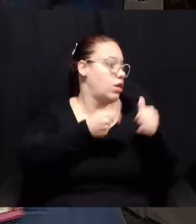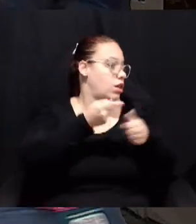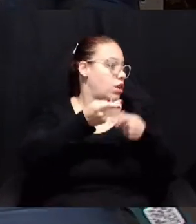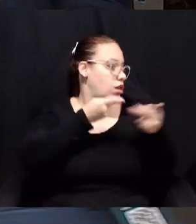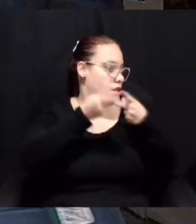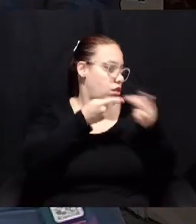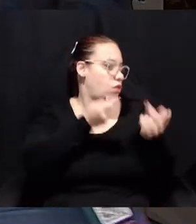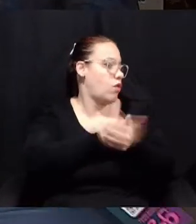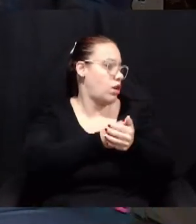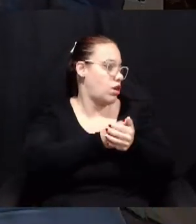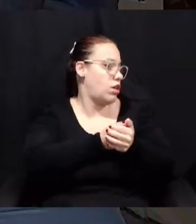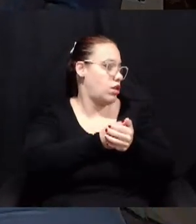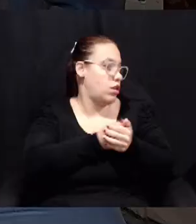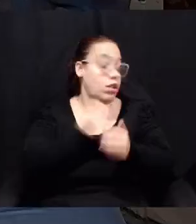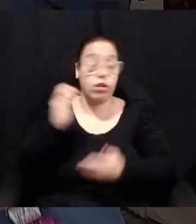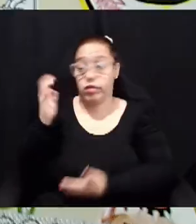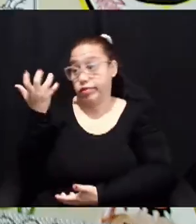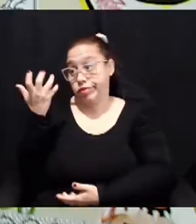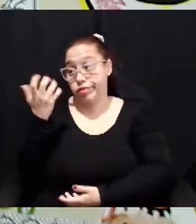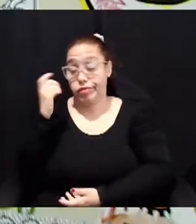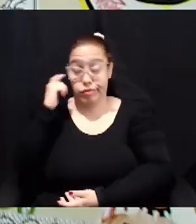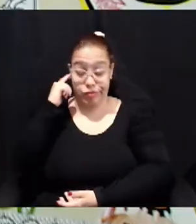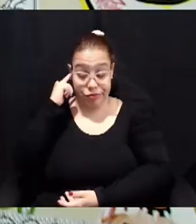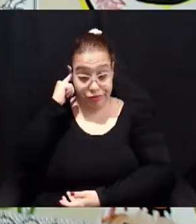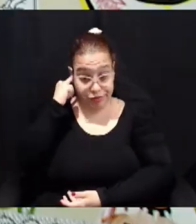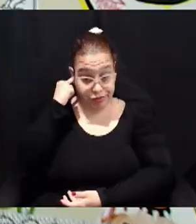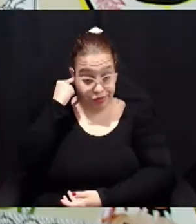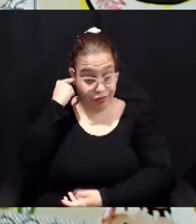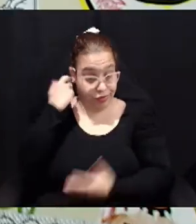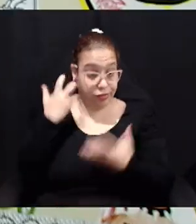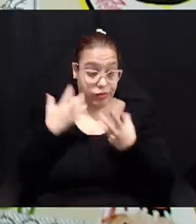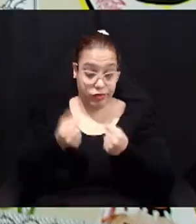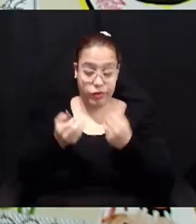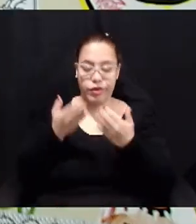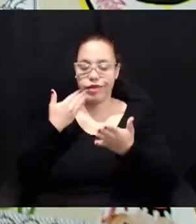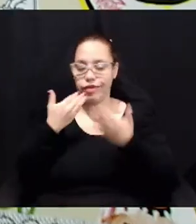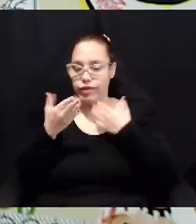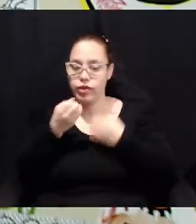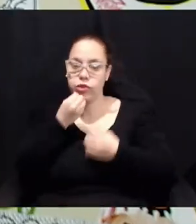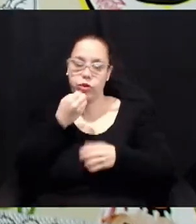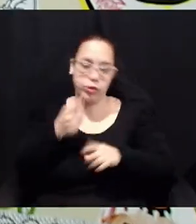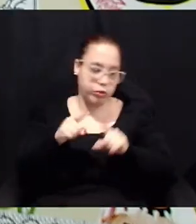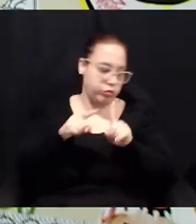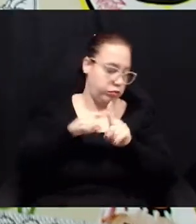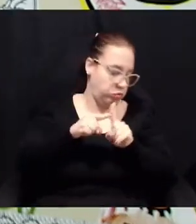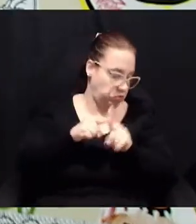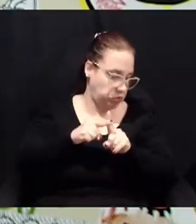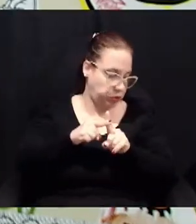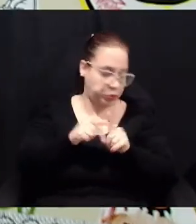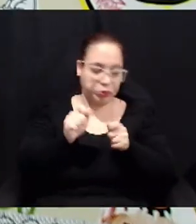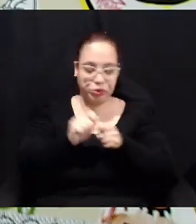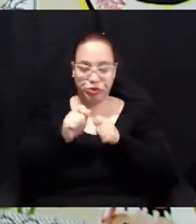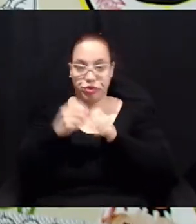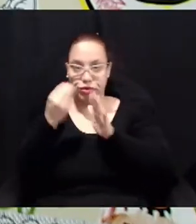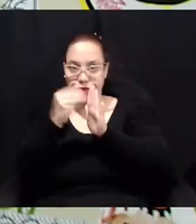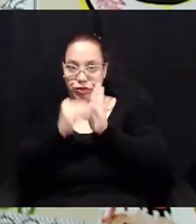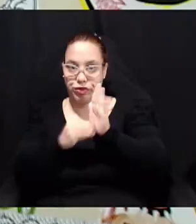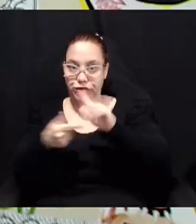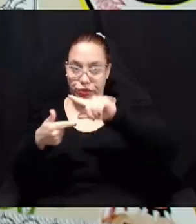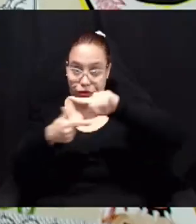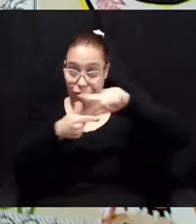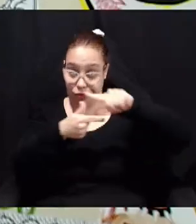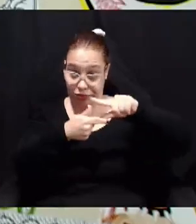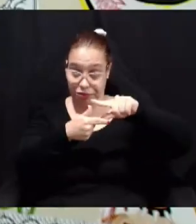E acontece que, assim, então a gente recebe muitos comentários positivos. A gente fez o lançamento desse quadrinho, inclusive,